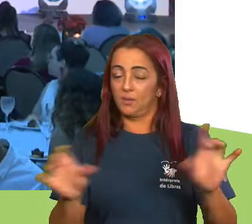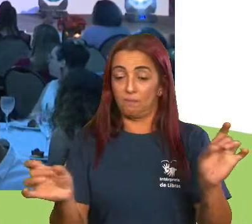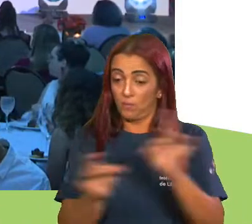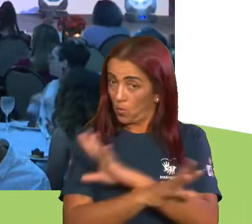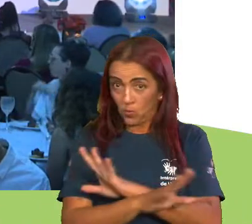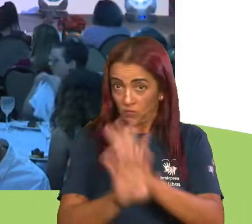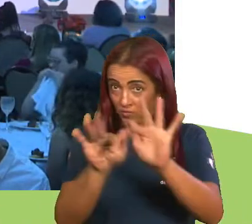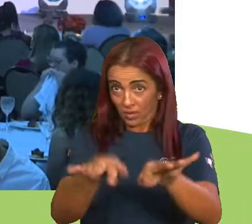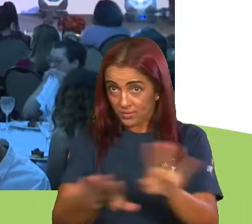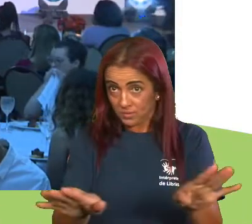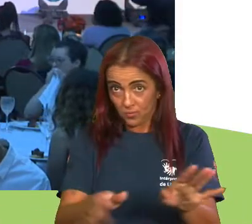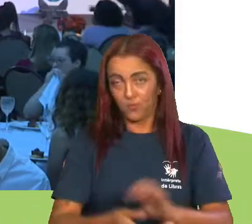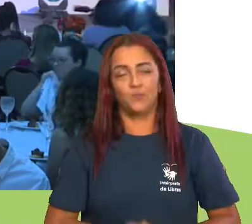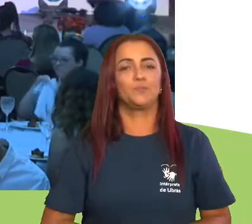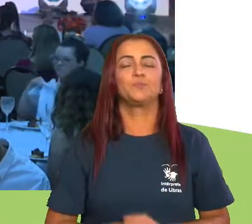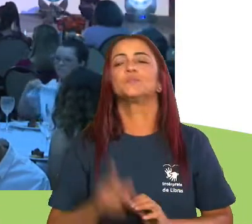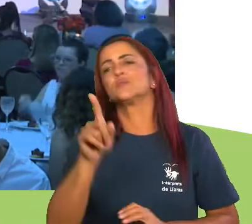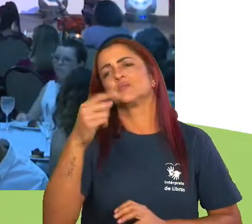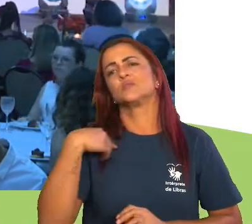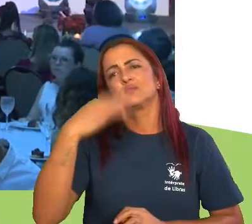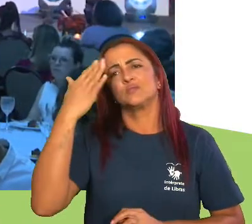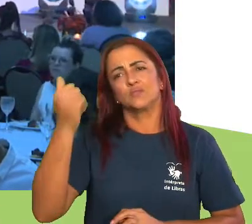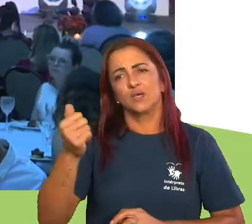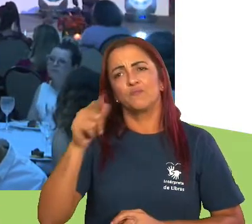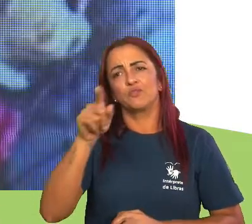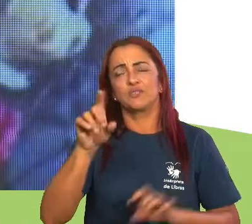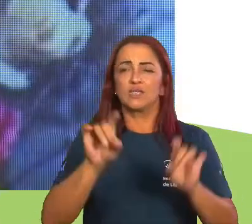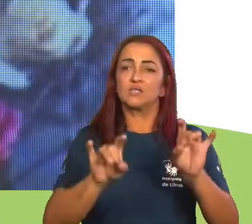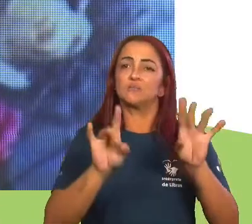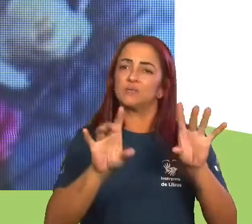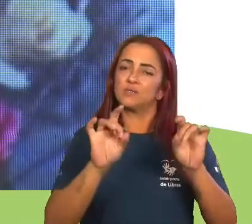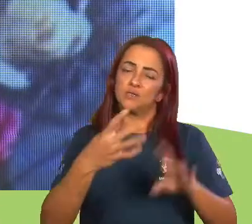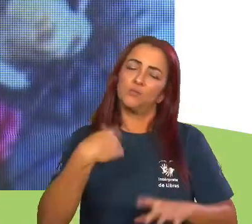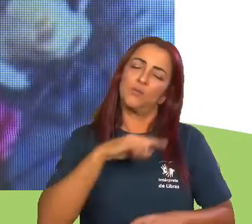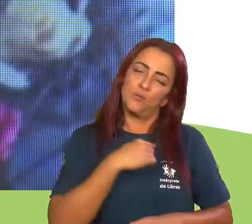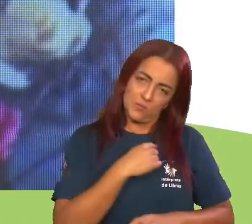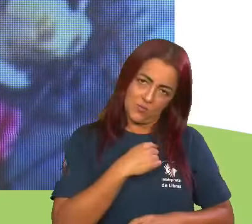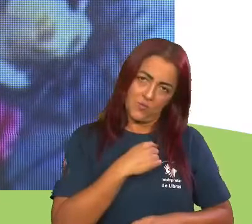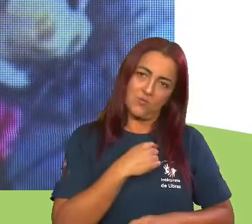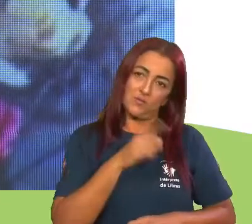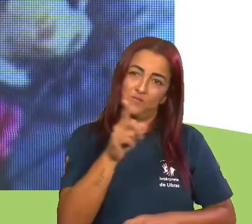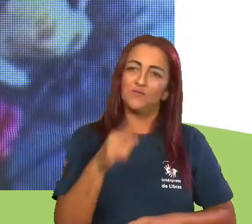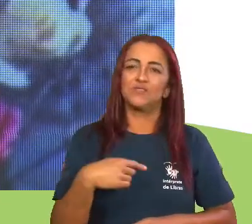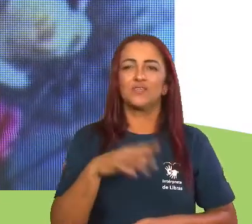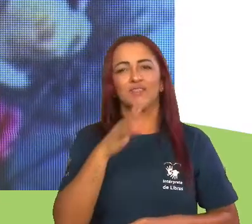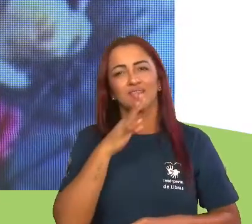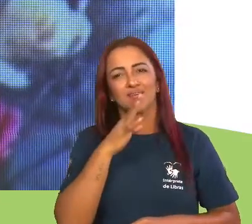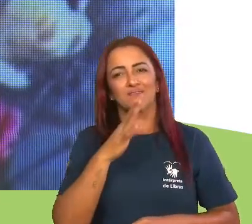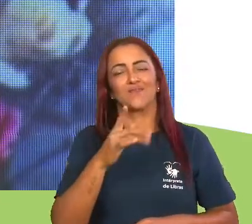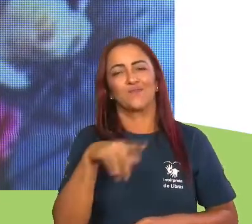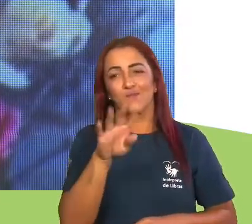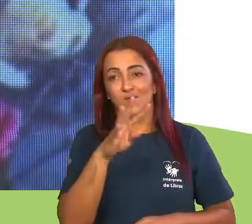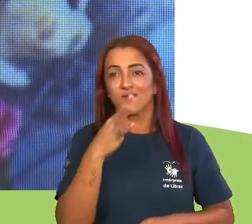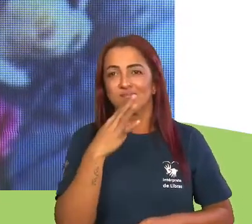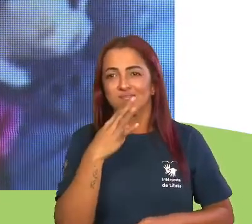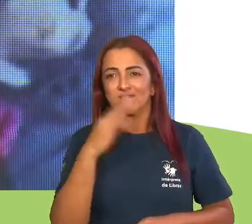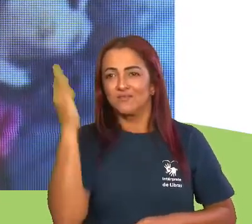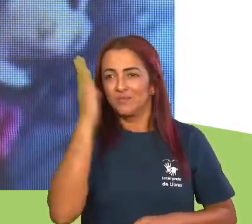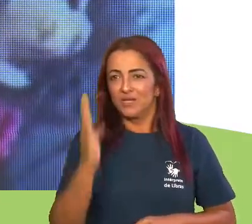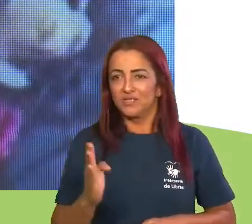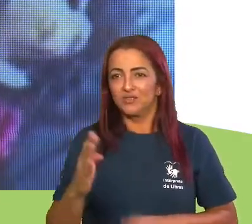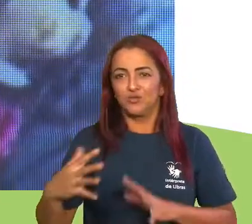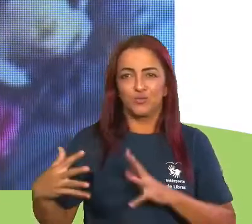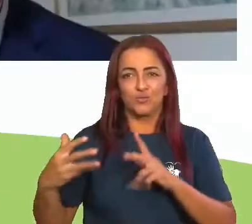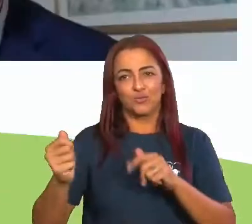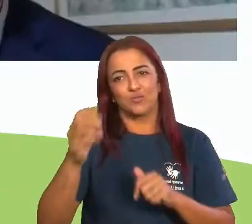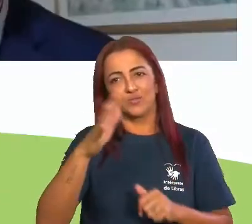Você sabe o quanto que você é especial para nós, e que você foi conhecido no Brasil